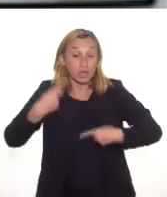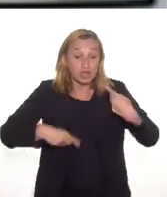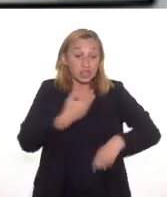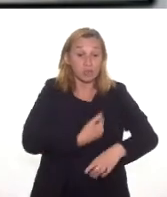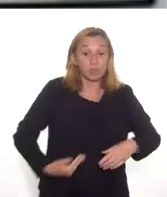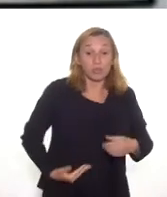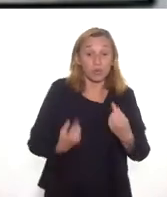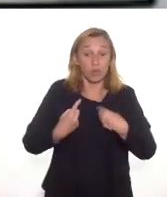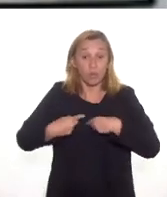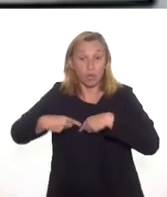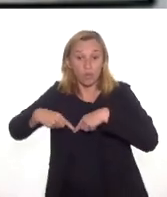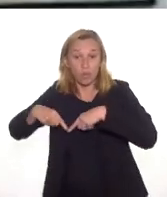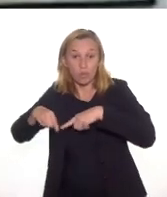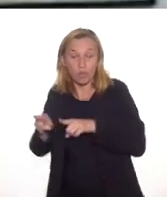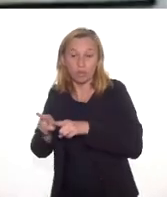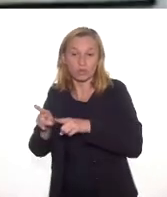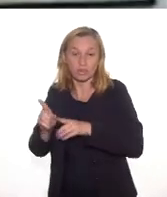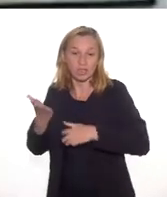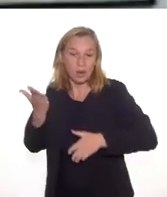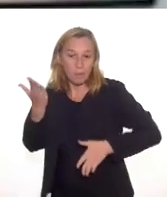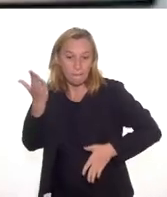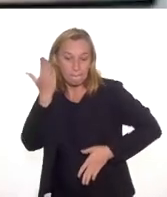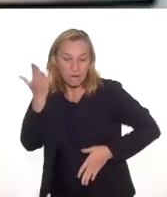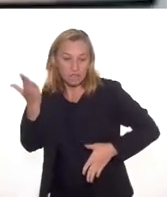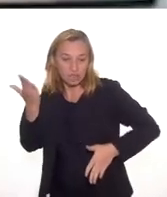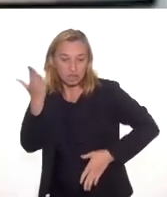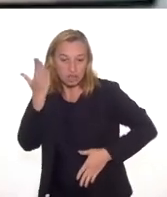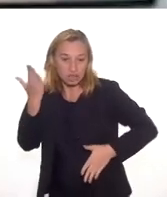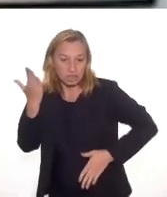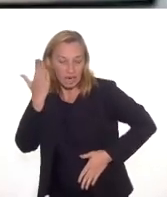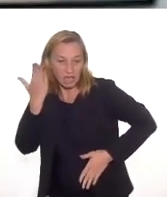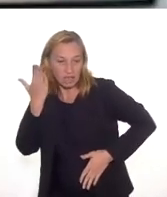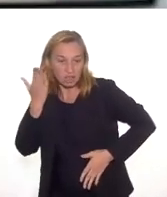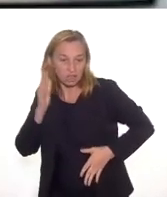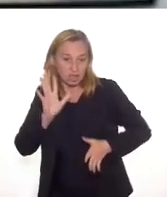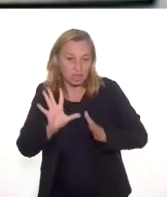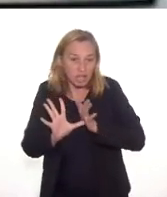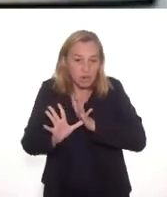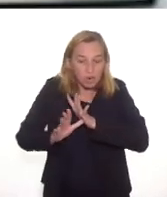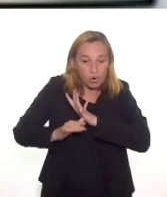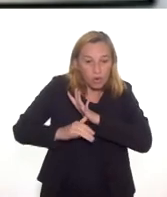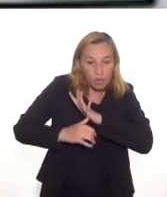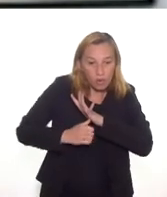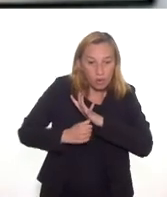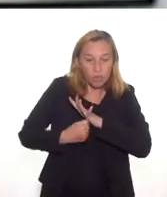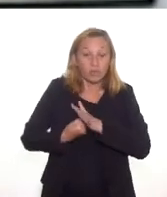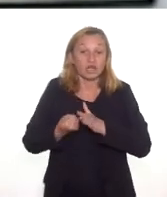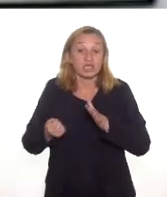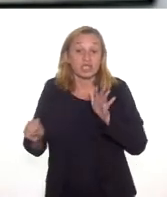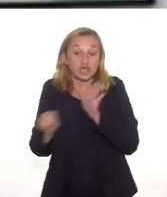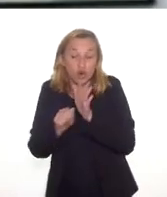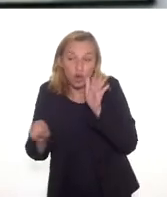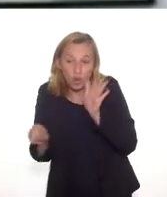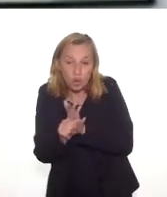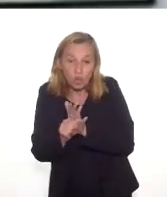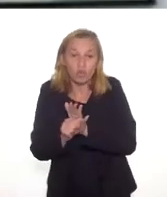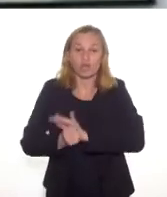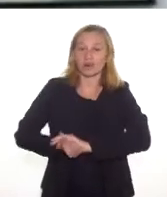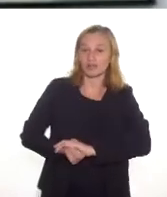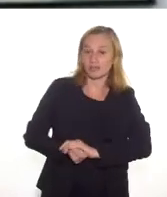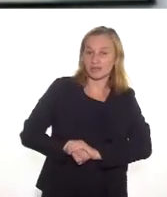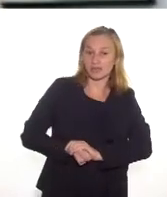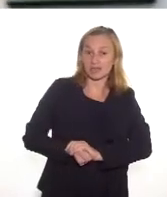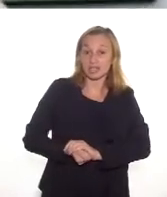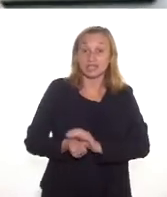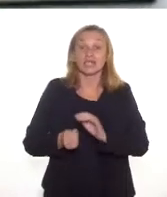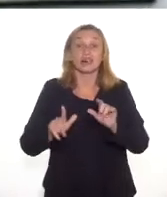de combate ao crime organizado. E aí eu estou incluindo o tráfico de drogas, eu estou incluindo